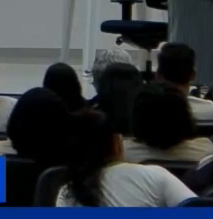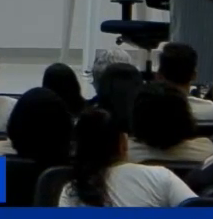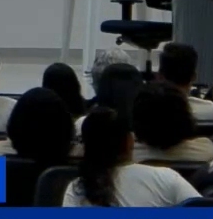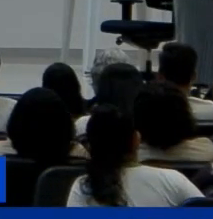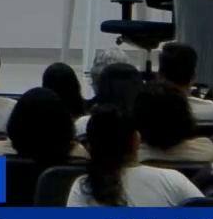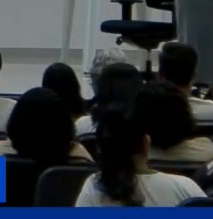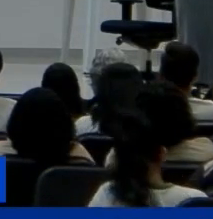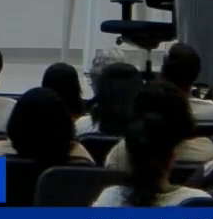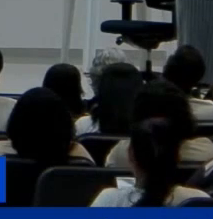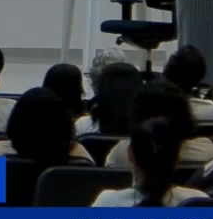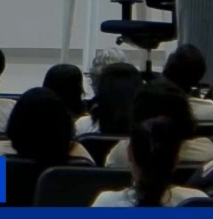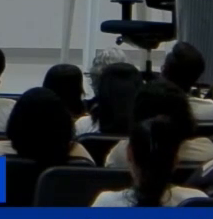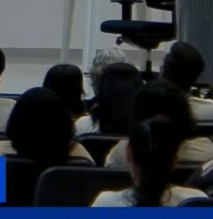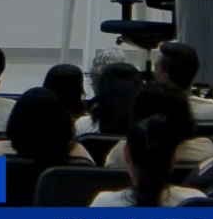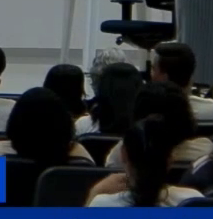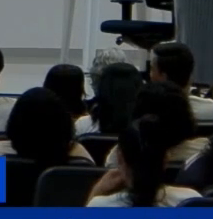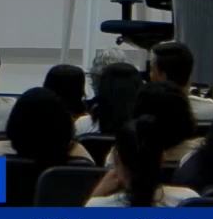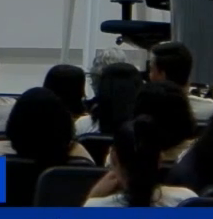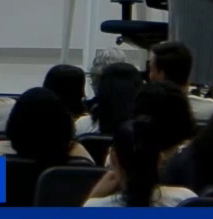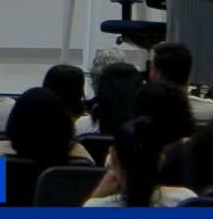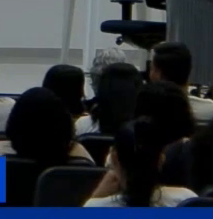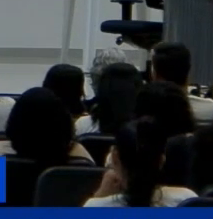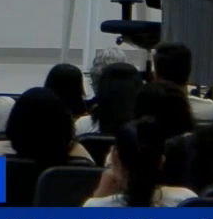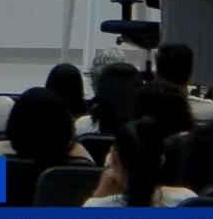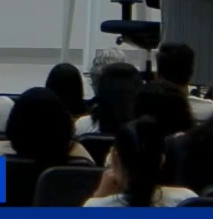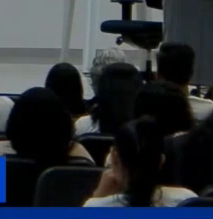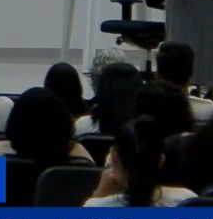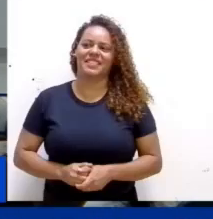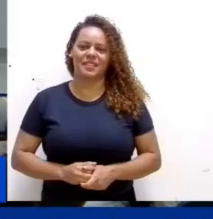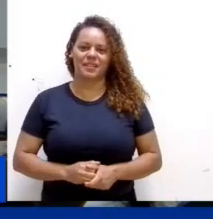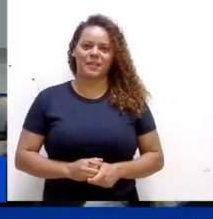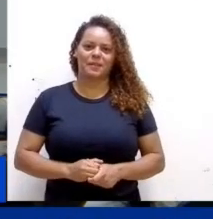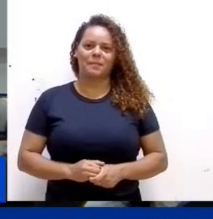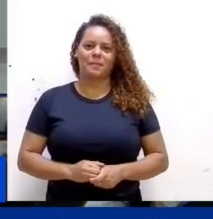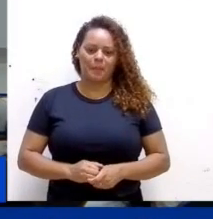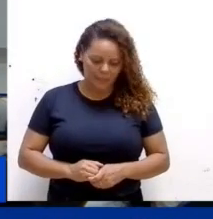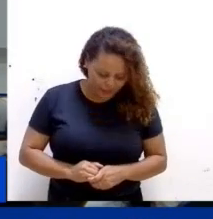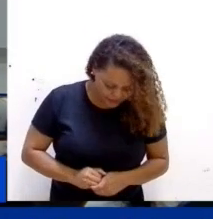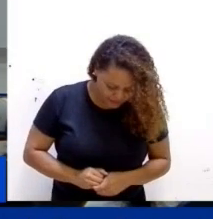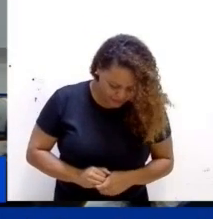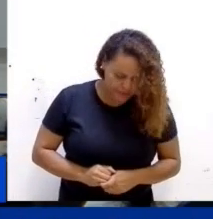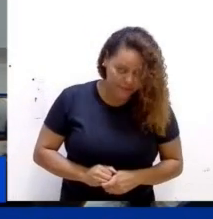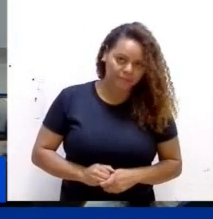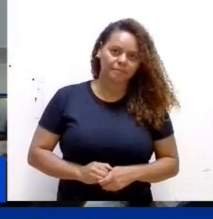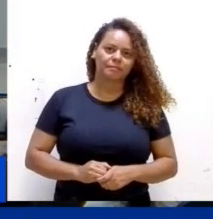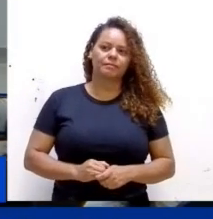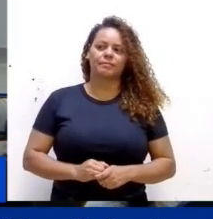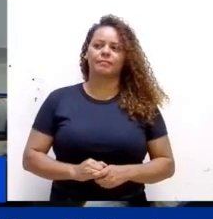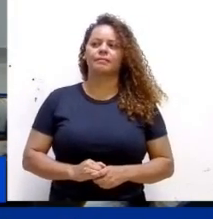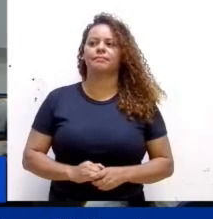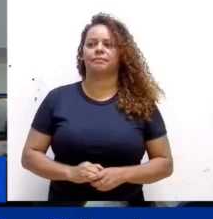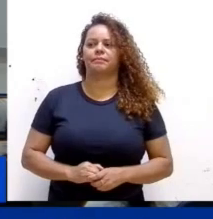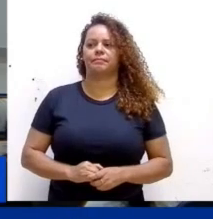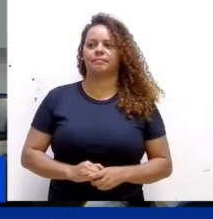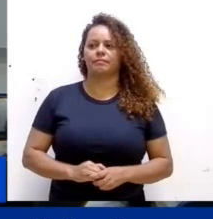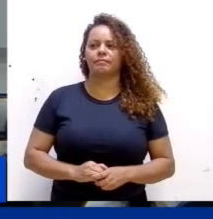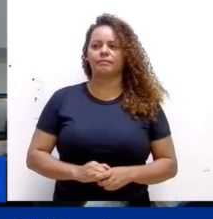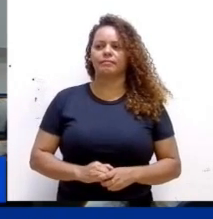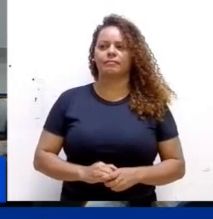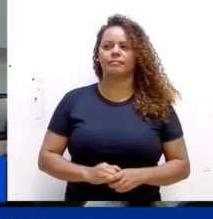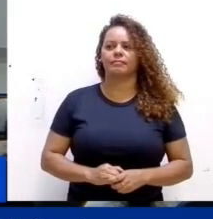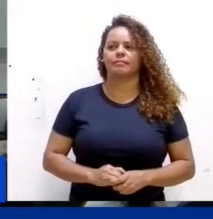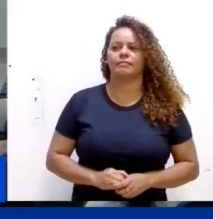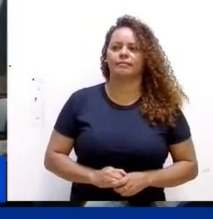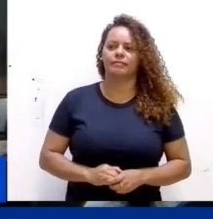Pronto, ele não entende, a pessoa não entende. Aí a gente procura ajuda. Pra imagem ampla do auditório. Todo esse Lembra que eu disse a